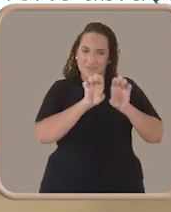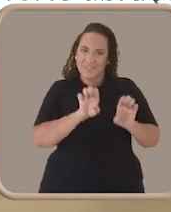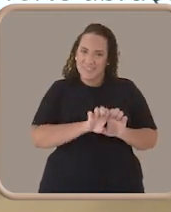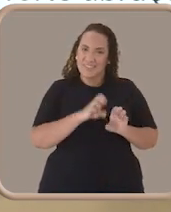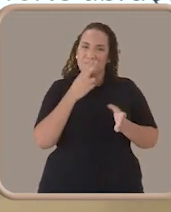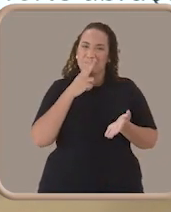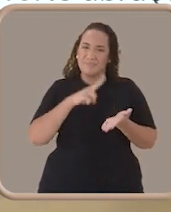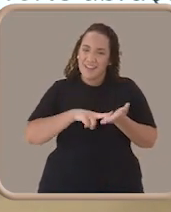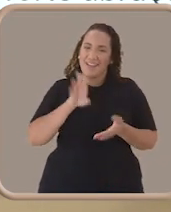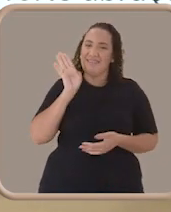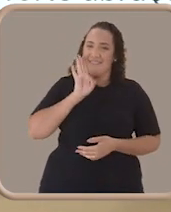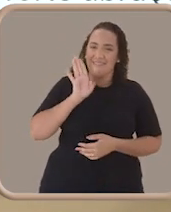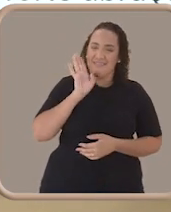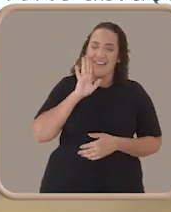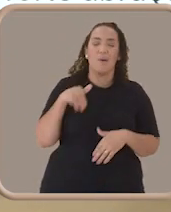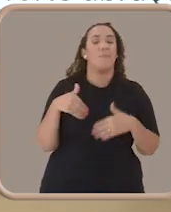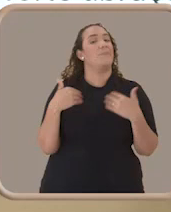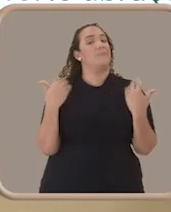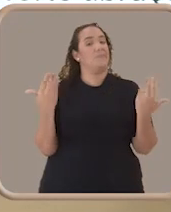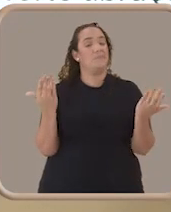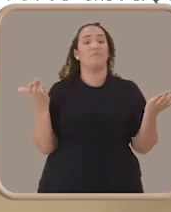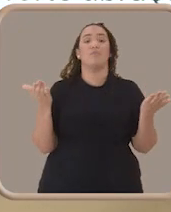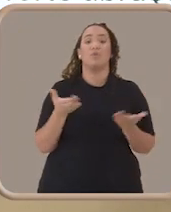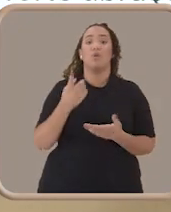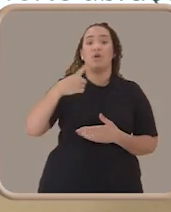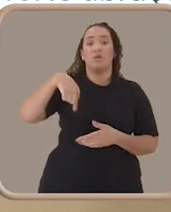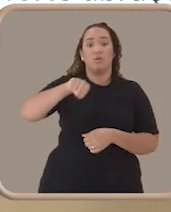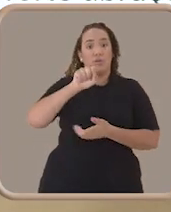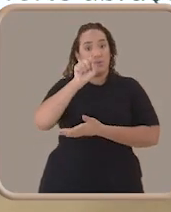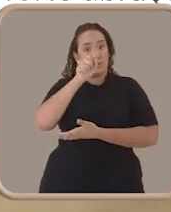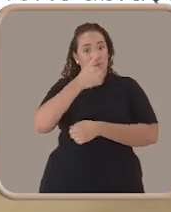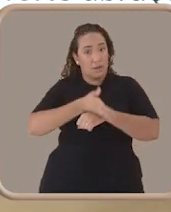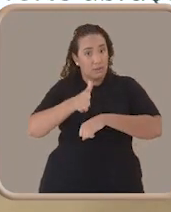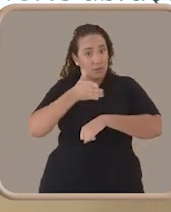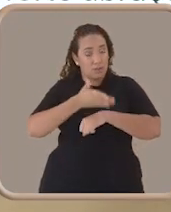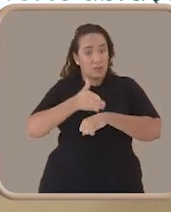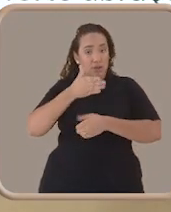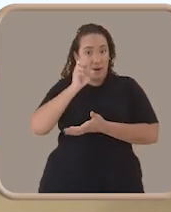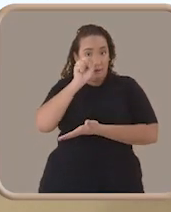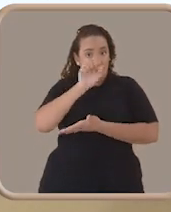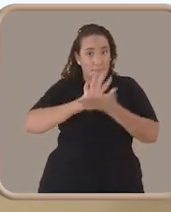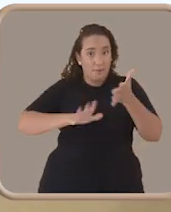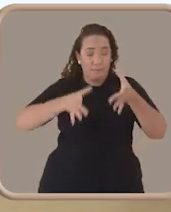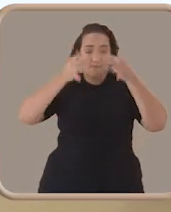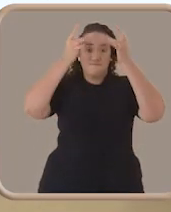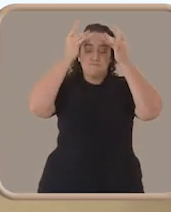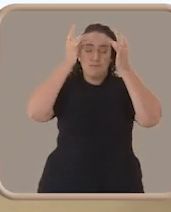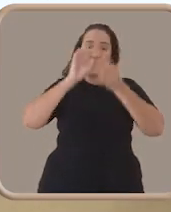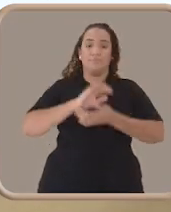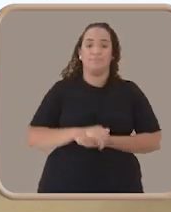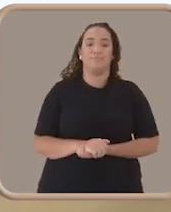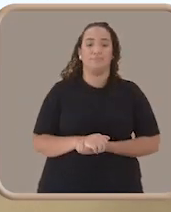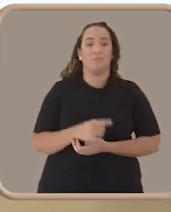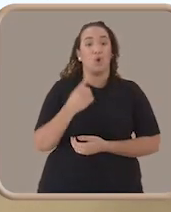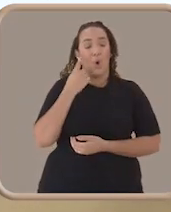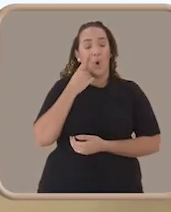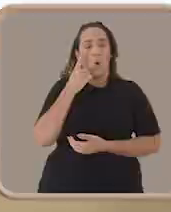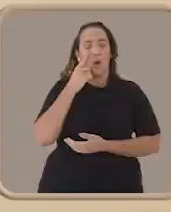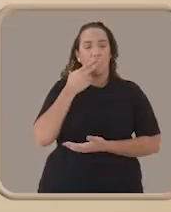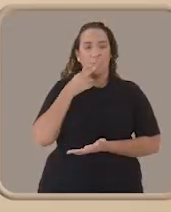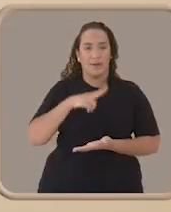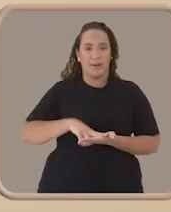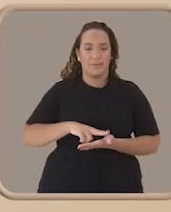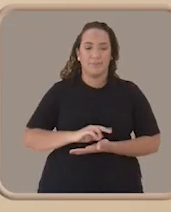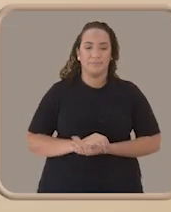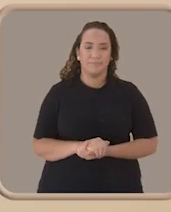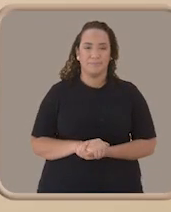né? Vamos fazer um exercício para fixar o que acabamos de aprender? Leia com atenção esta carta.